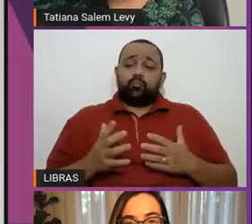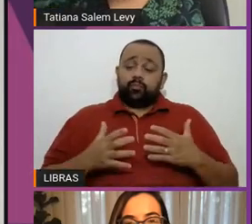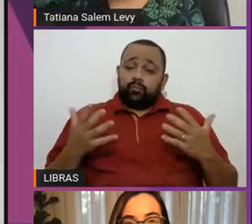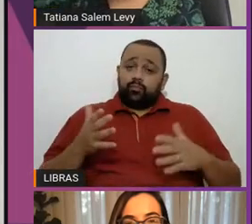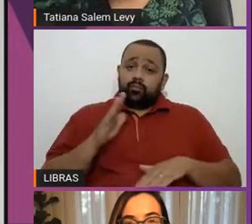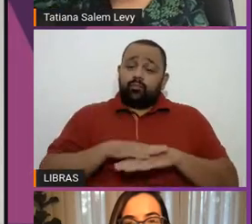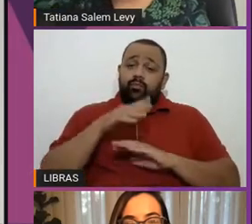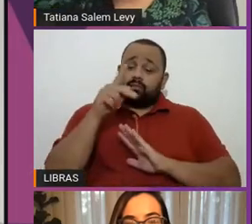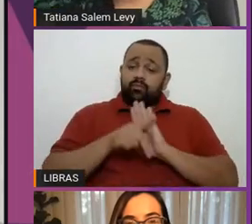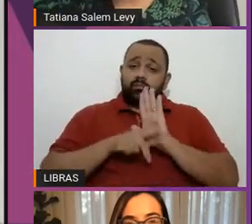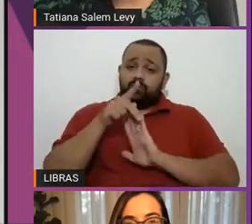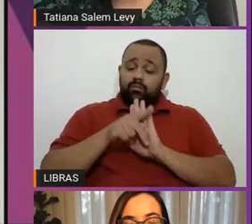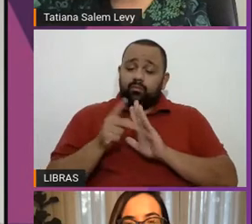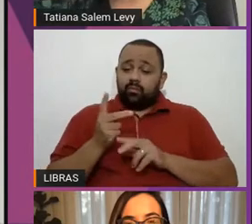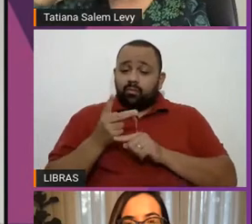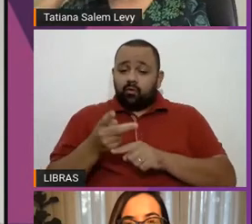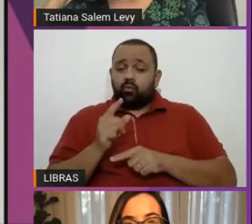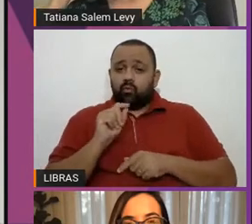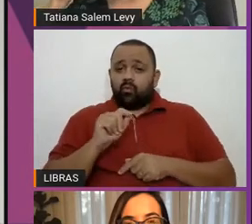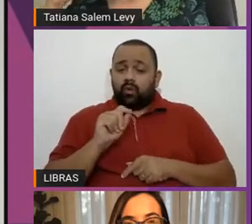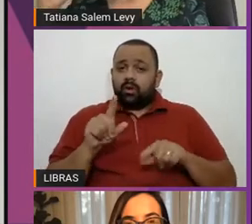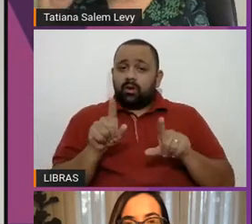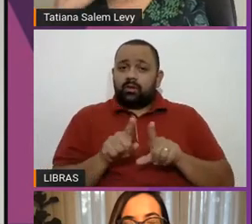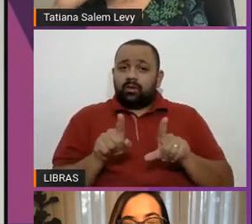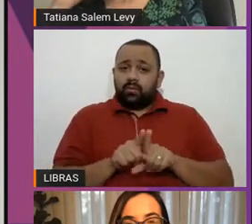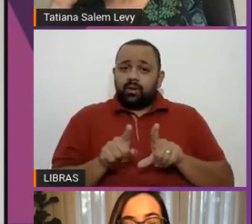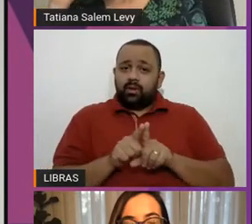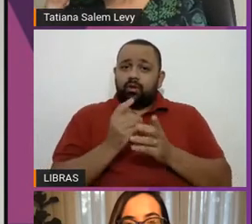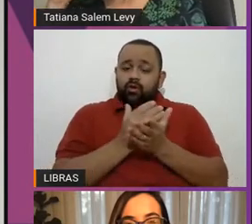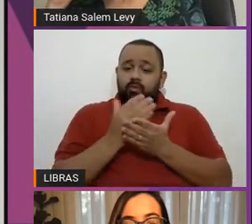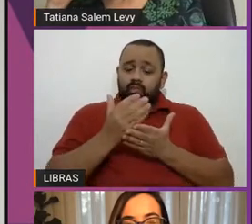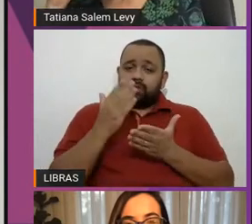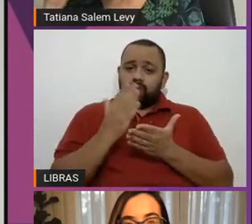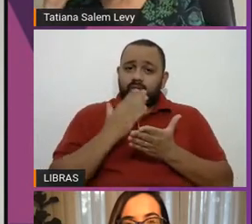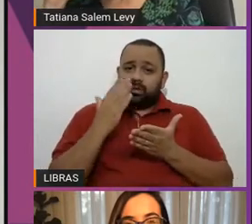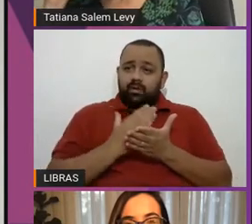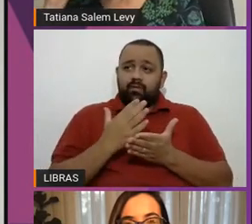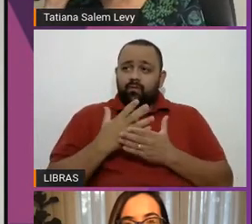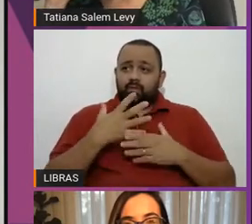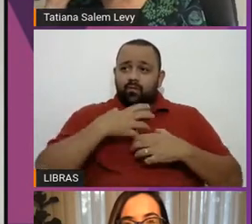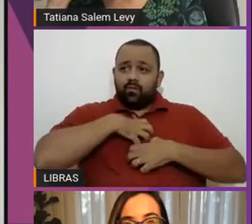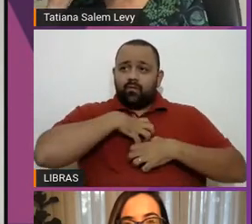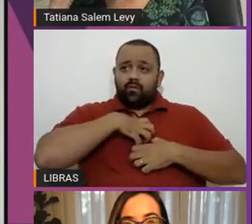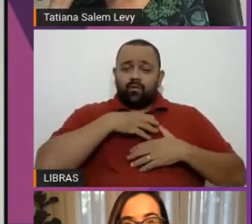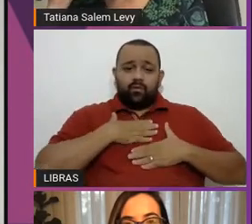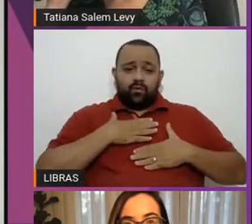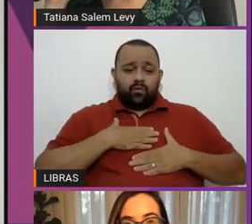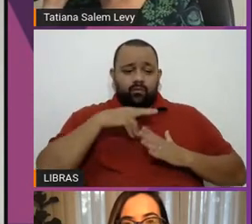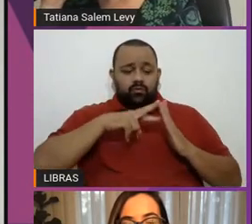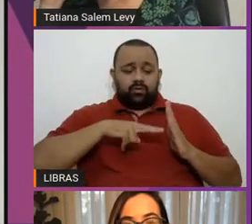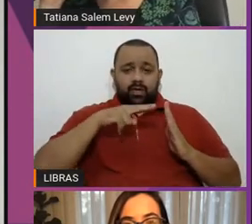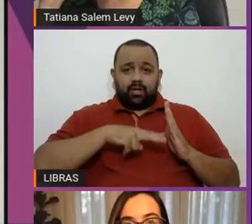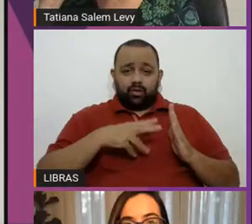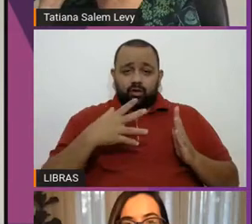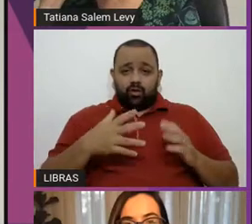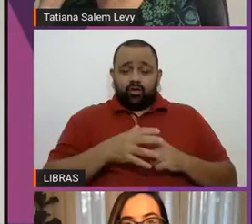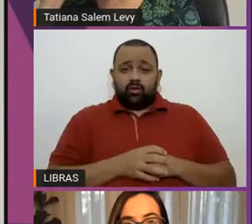projeto uma busca também de é de um livro me conectar com corpo do leitor e